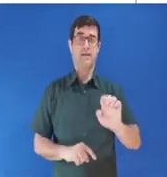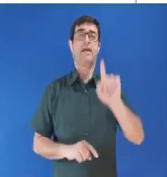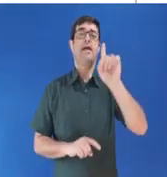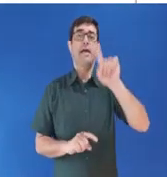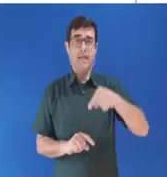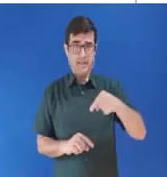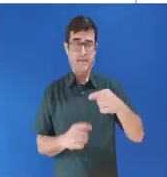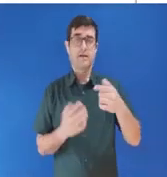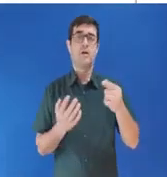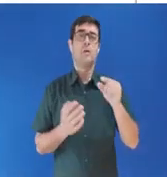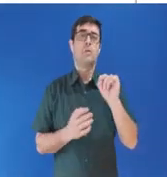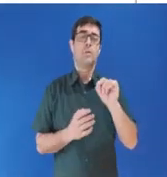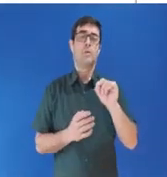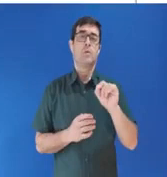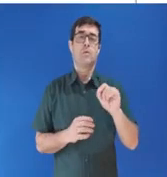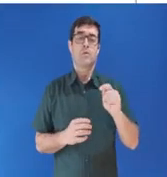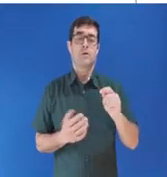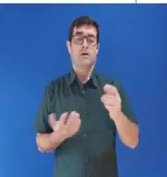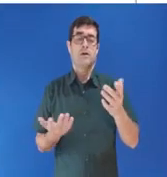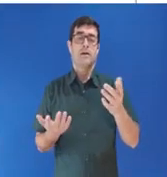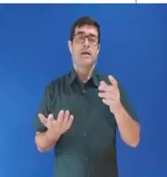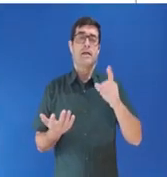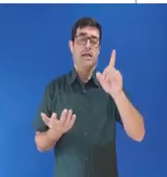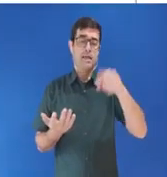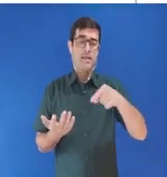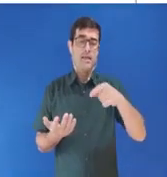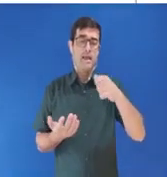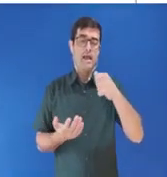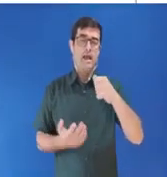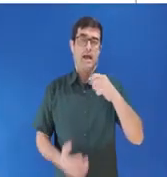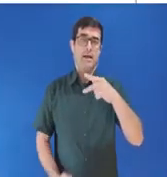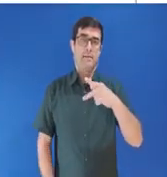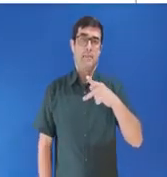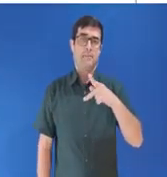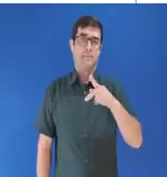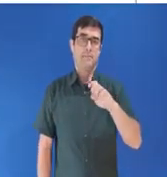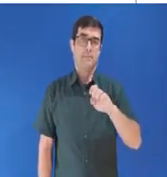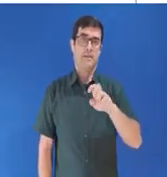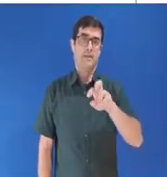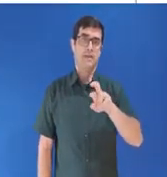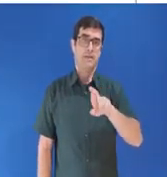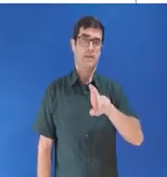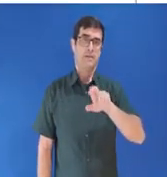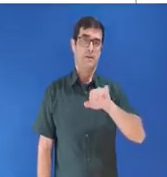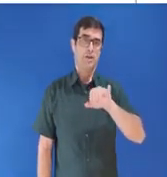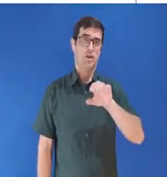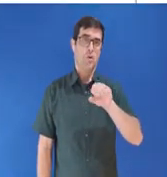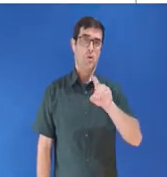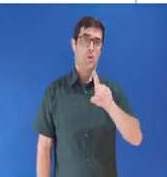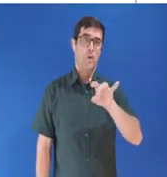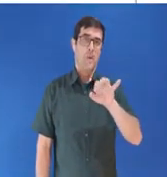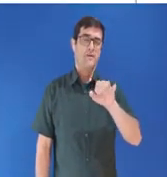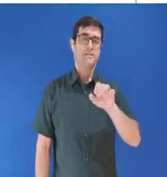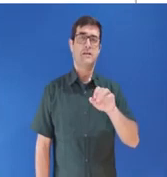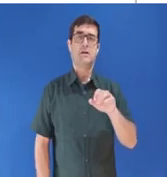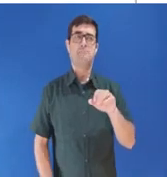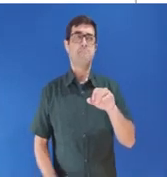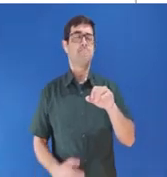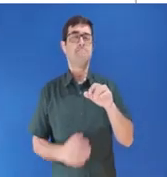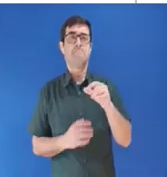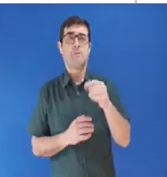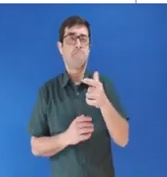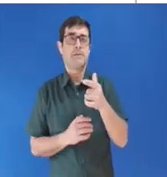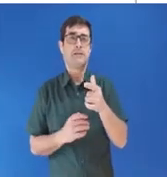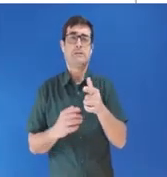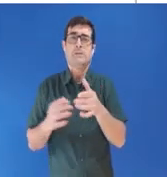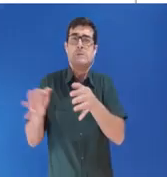é quase aperiódica, ou seja, não existe uma continuidade na tabela periódica, existe uma tendência e que